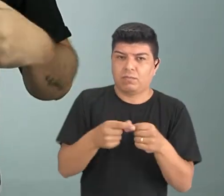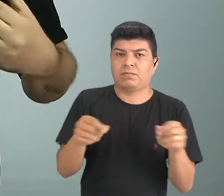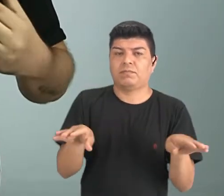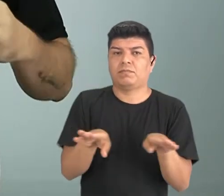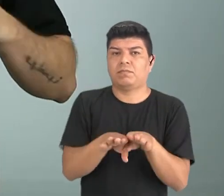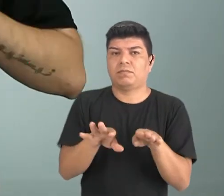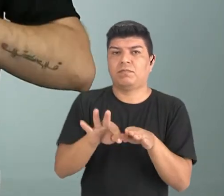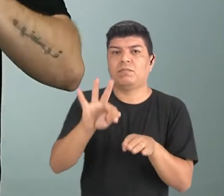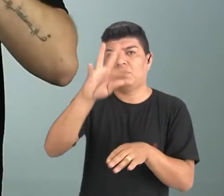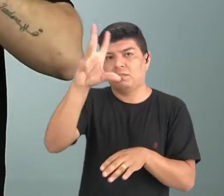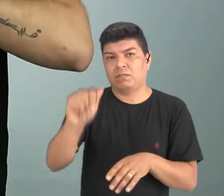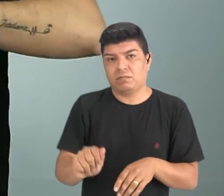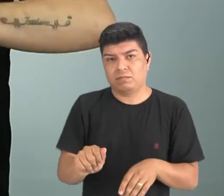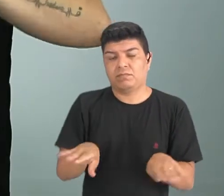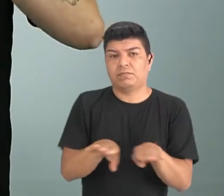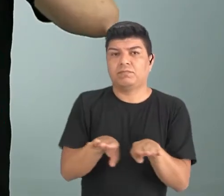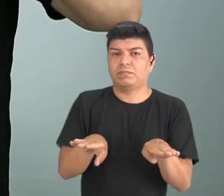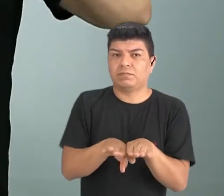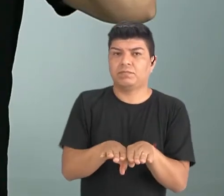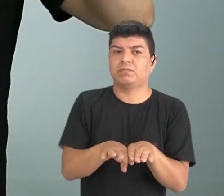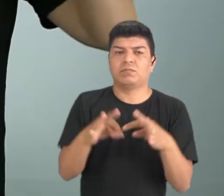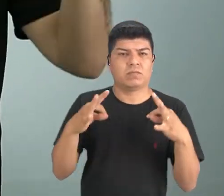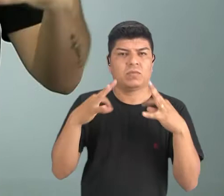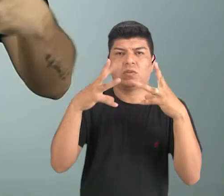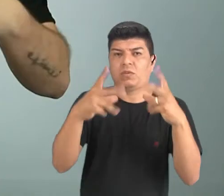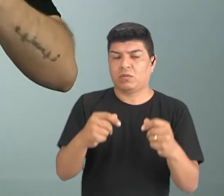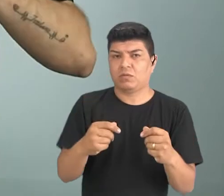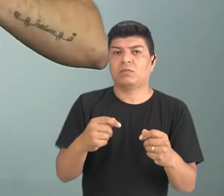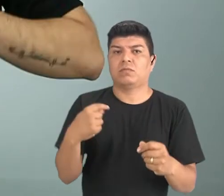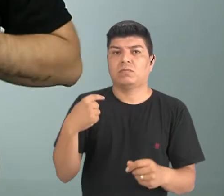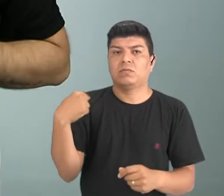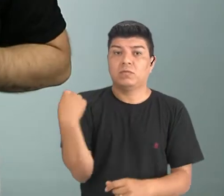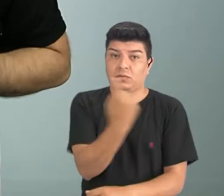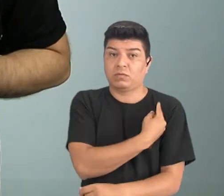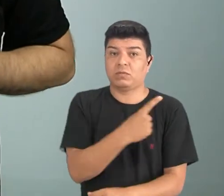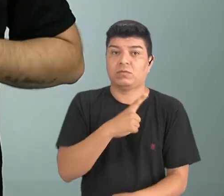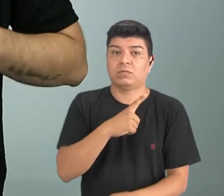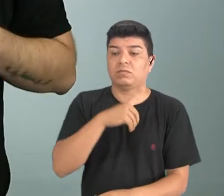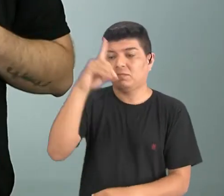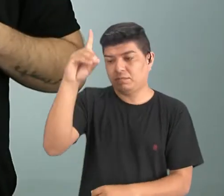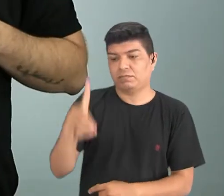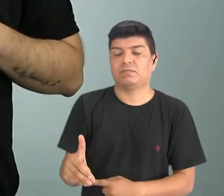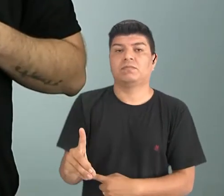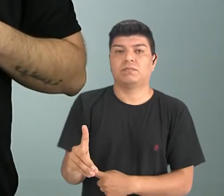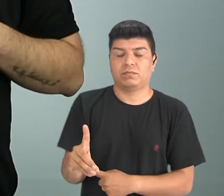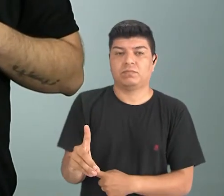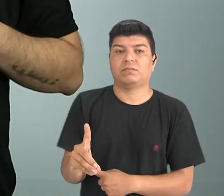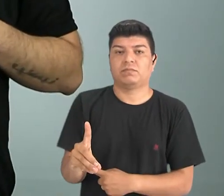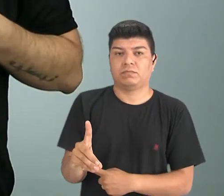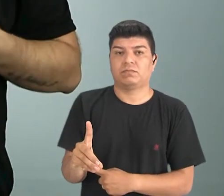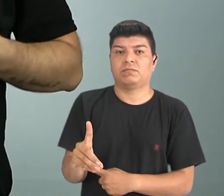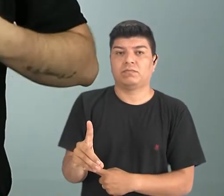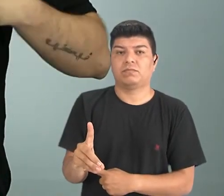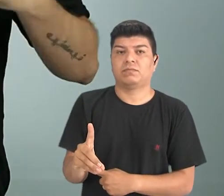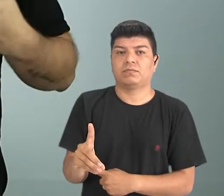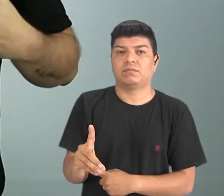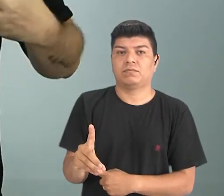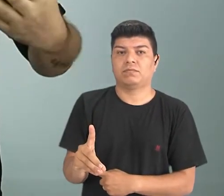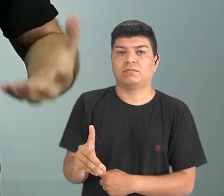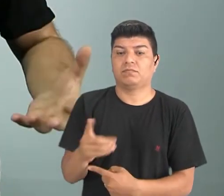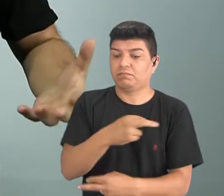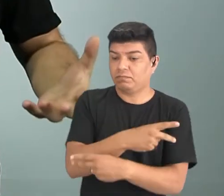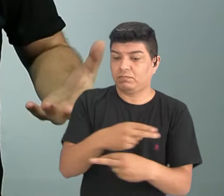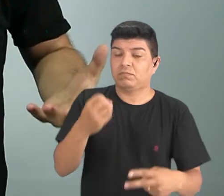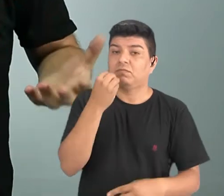o afrodescendente. Todos nós temos direitos a